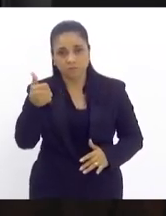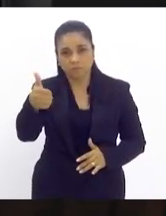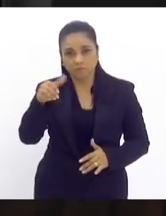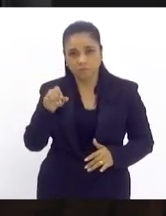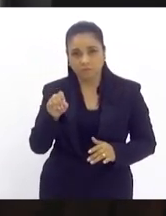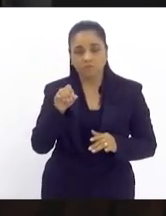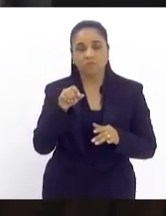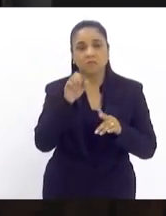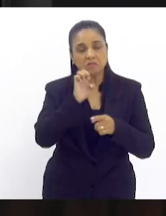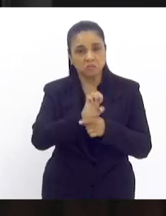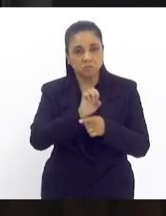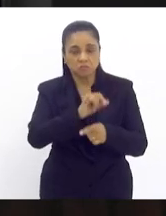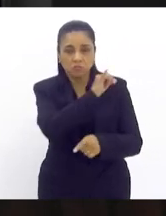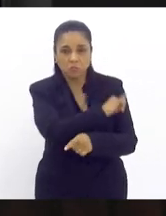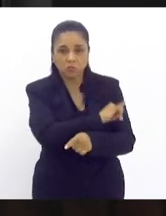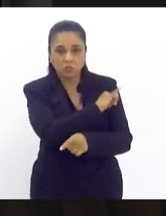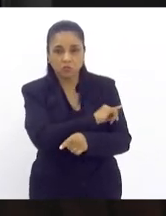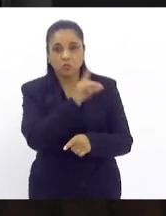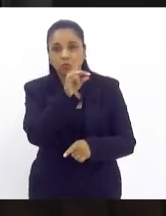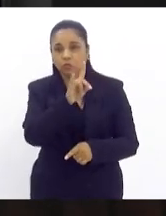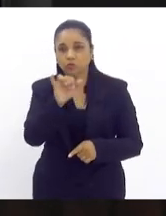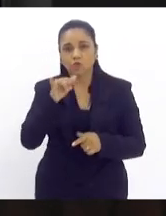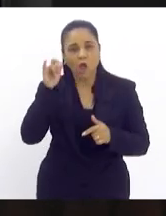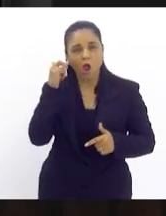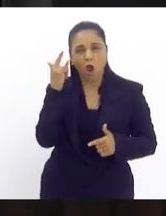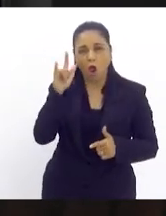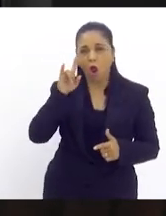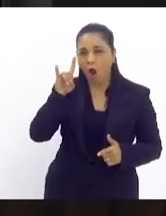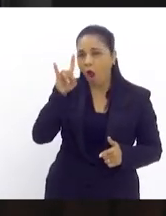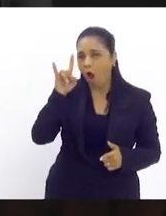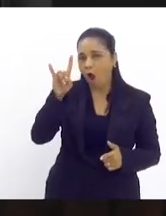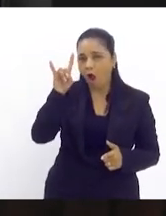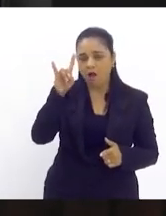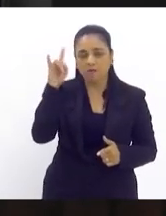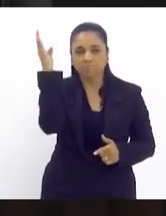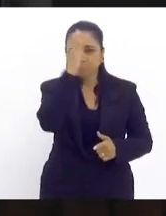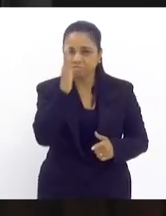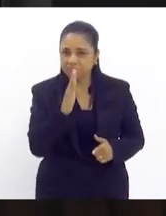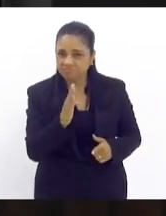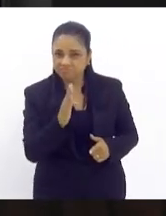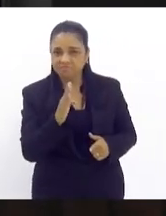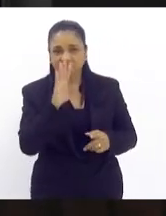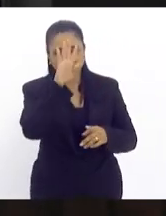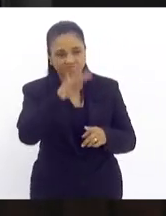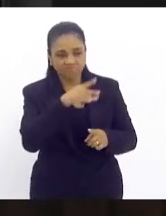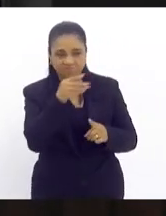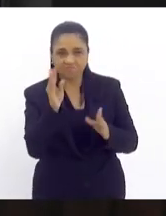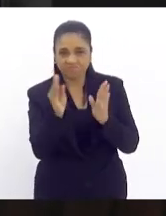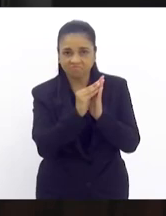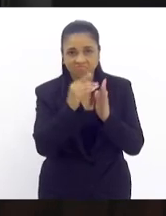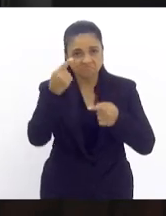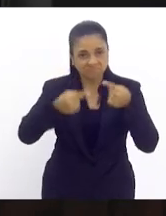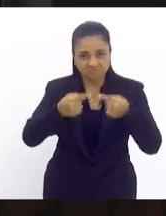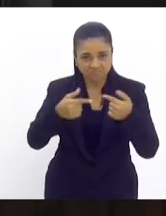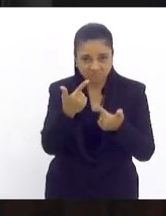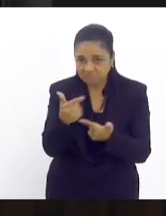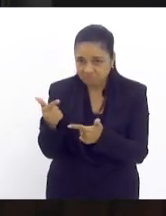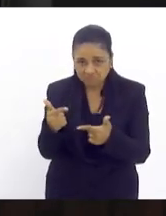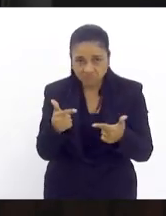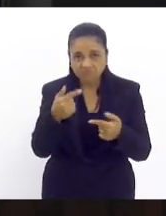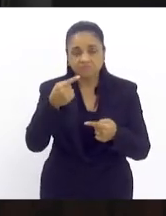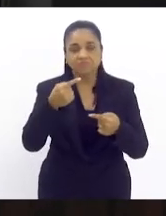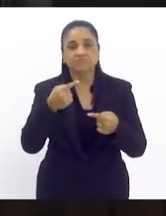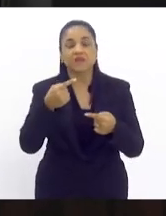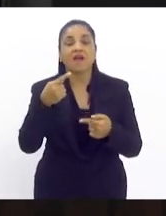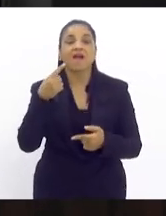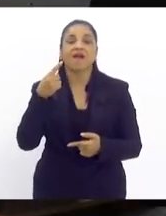no âmbito do Estado do Rio de Janeiro o Dia do Rock Brasileiro. Em discussão, não havendo quem queira discutir, para discutir, deputado